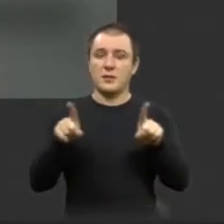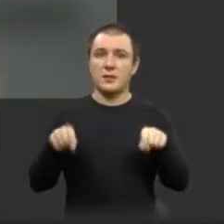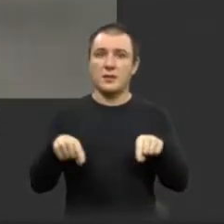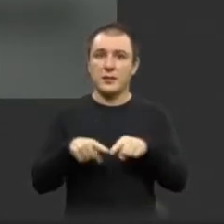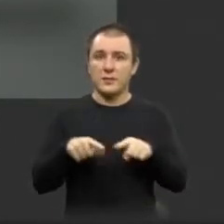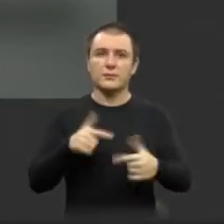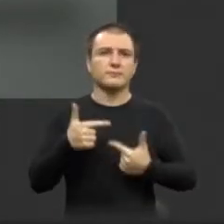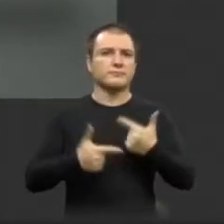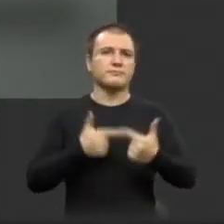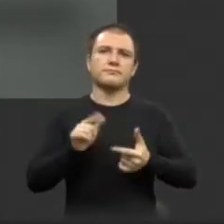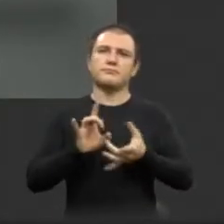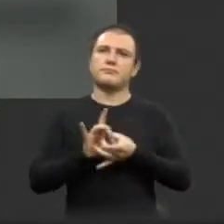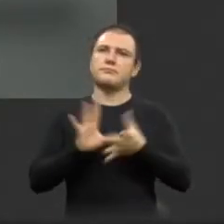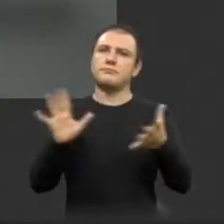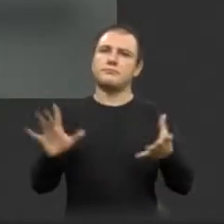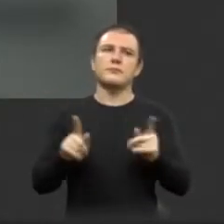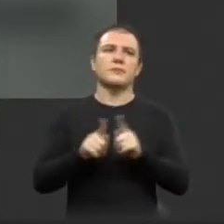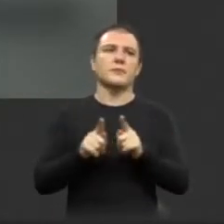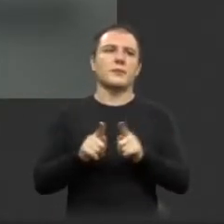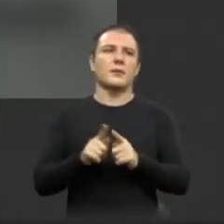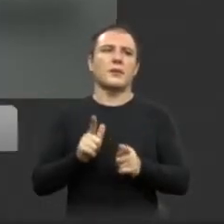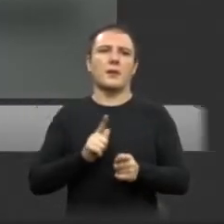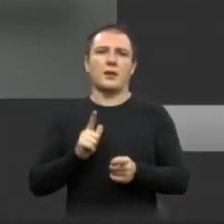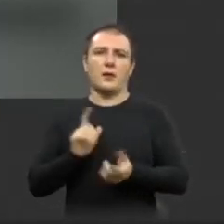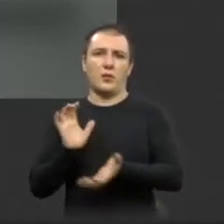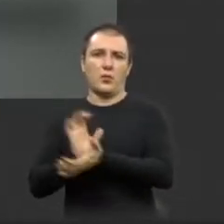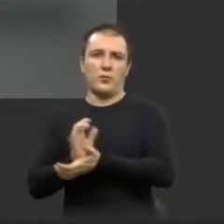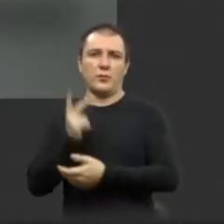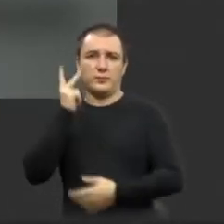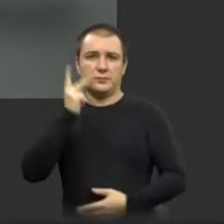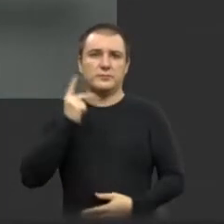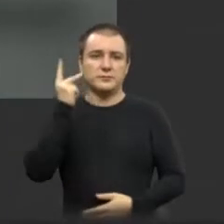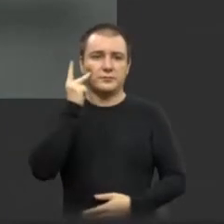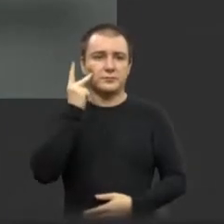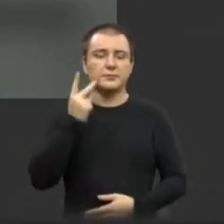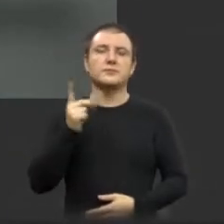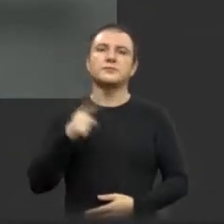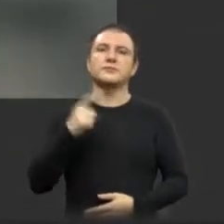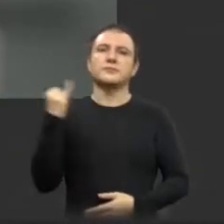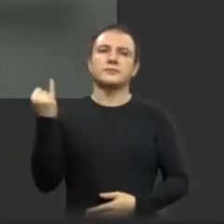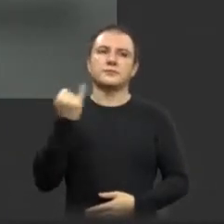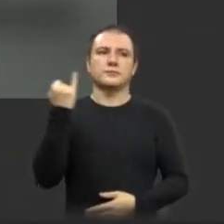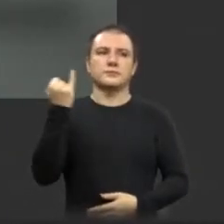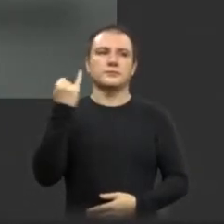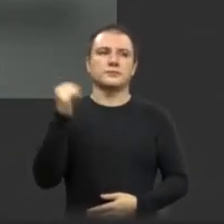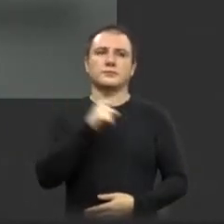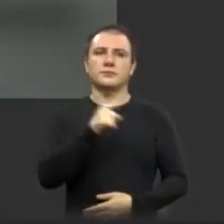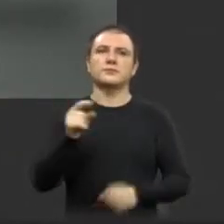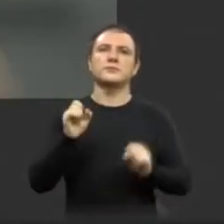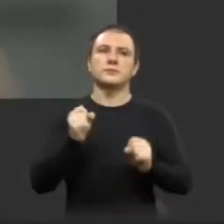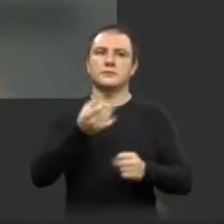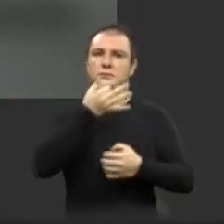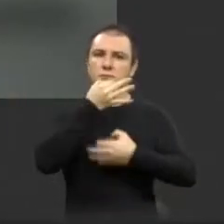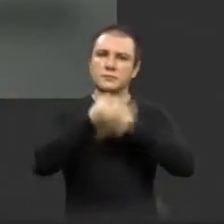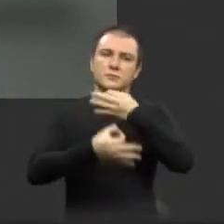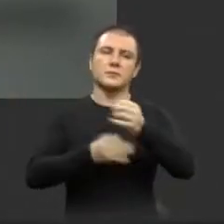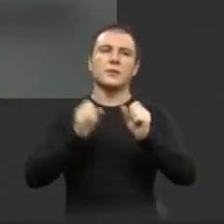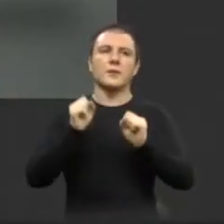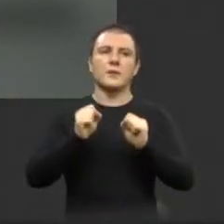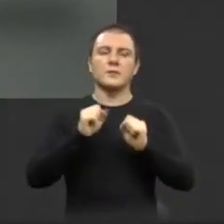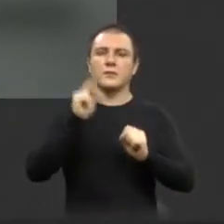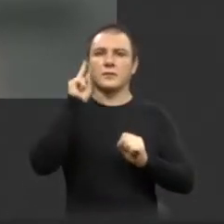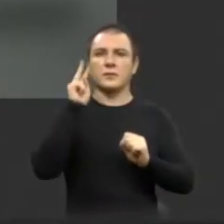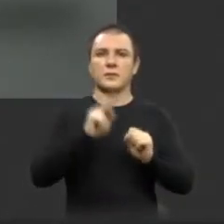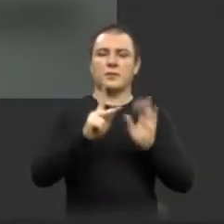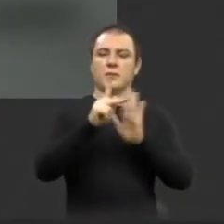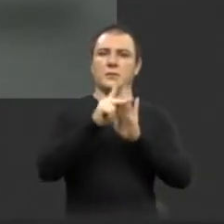plenamente à disposição assim como dos meus colegas é e é muito importante que vocês opinem olhem Os projetos